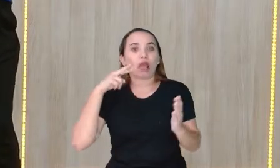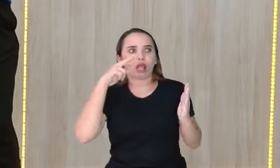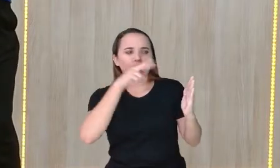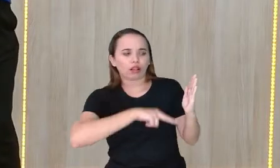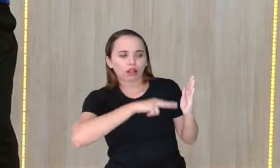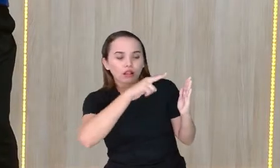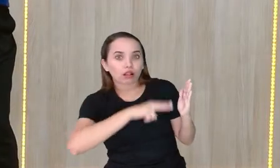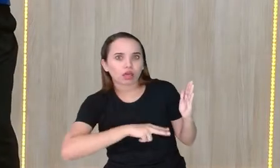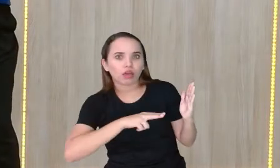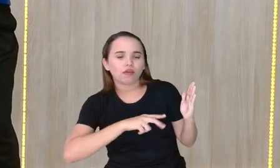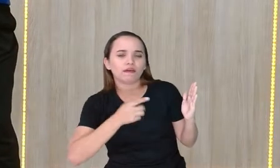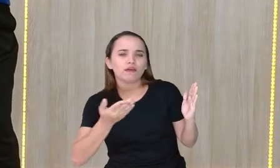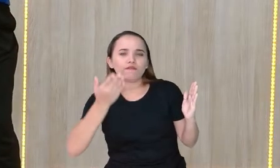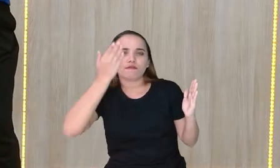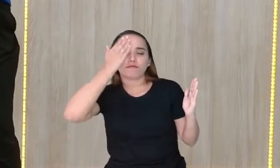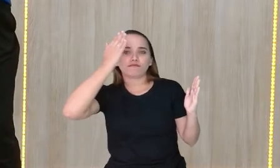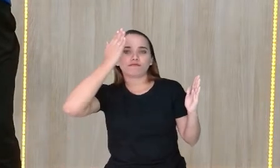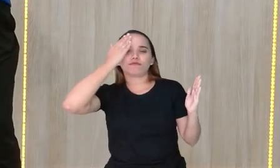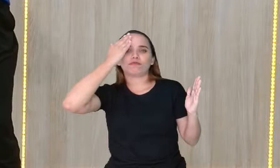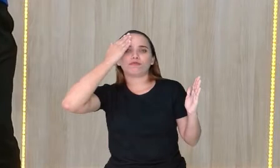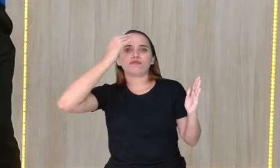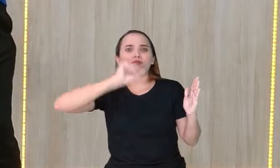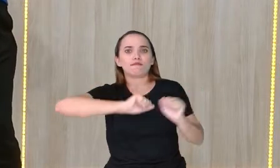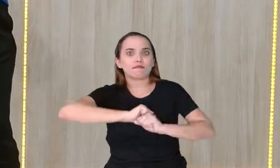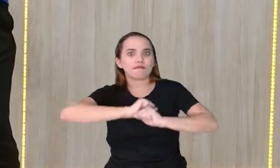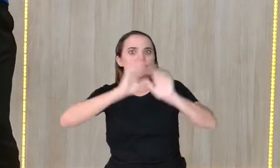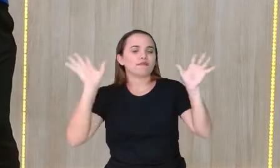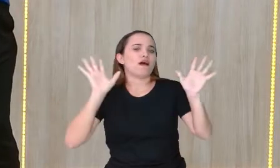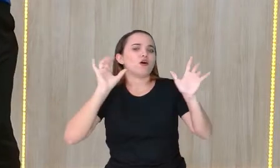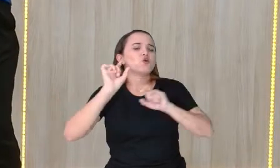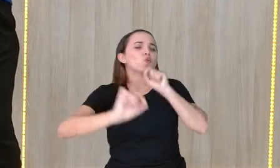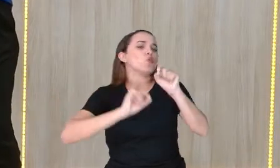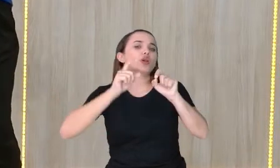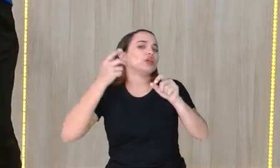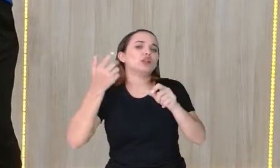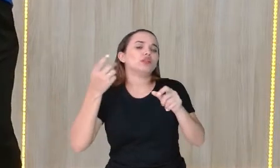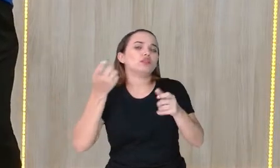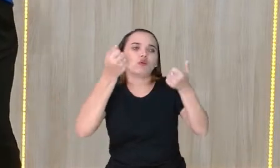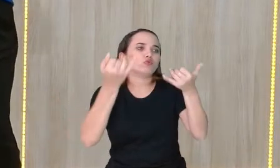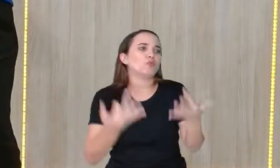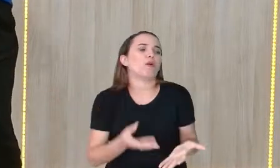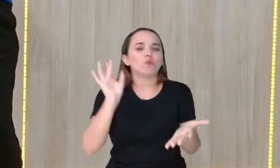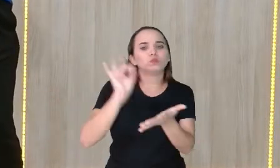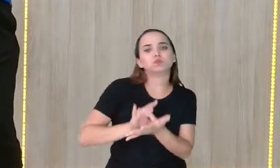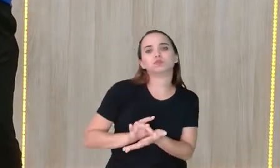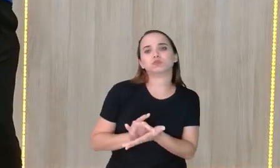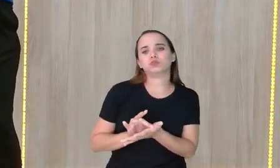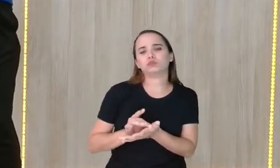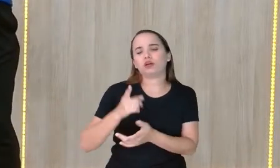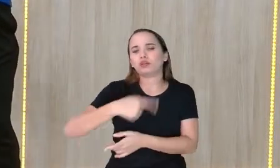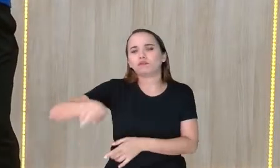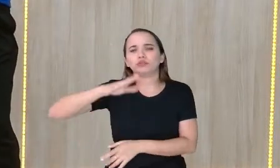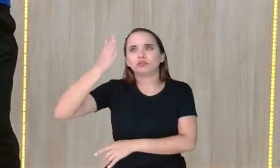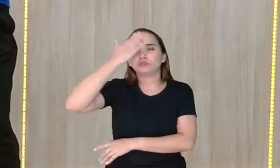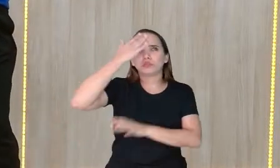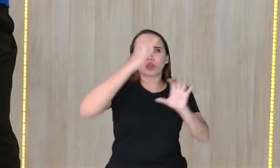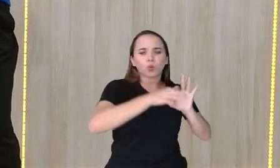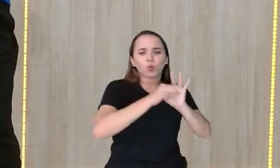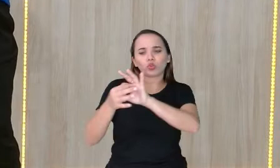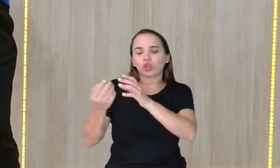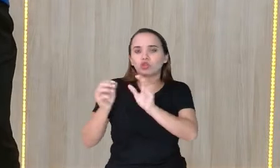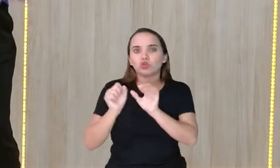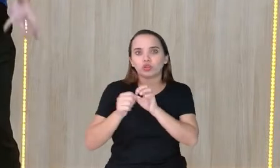na entrelinha, é compreender a partir das pistas do texto todo o contexto que não está explícito,